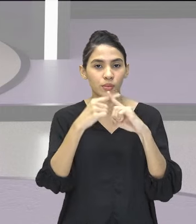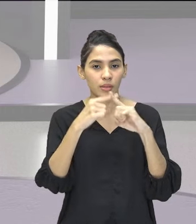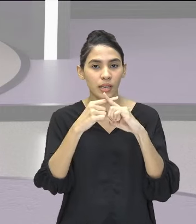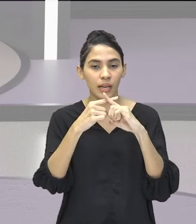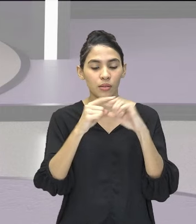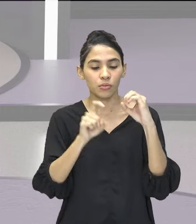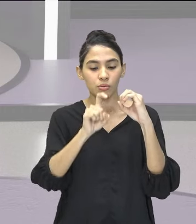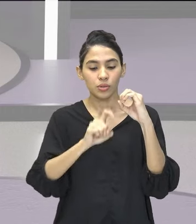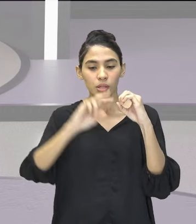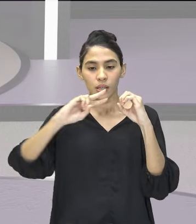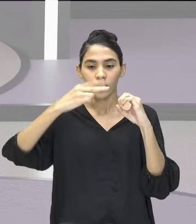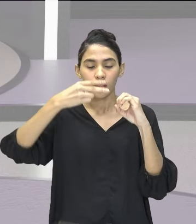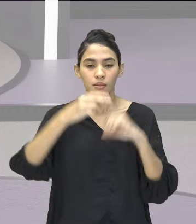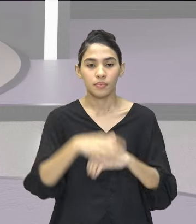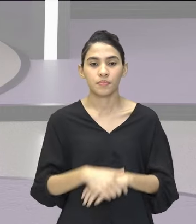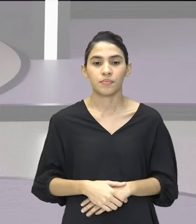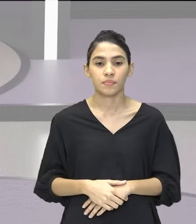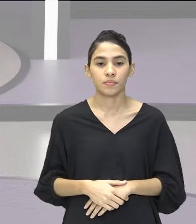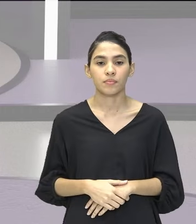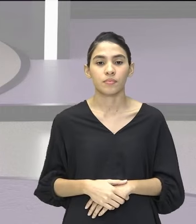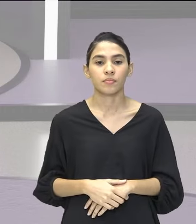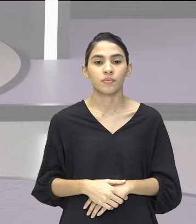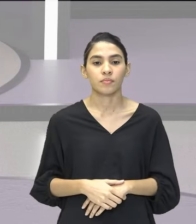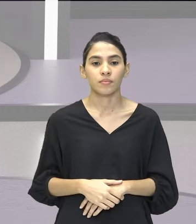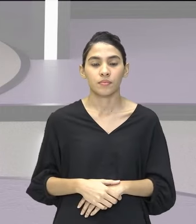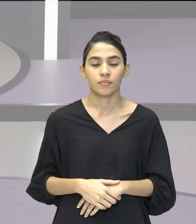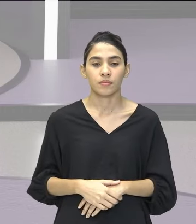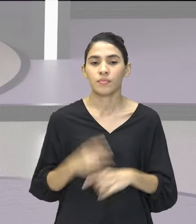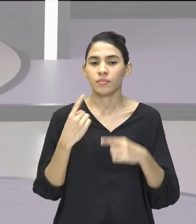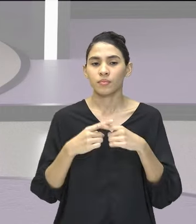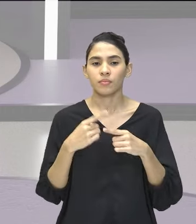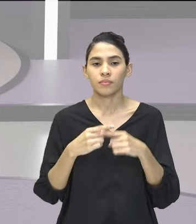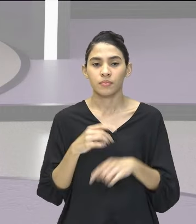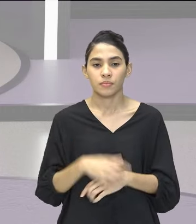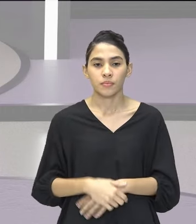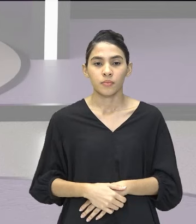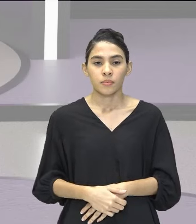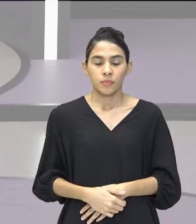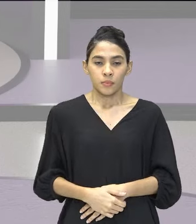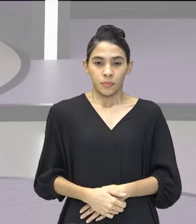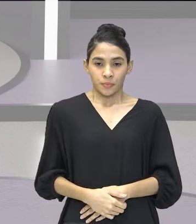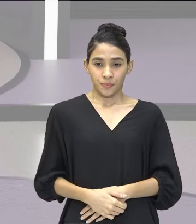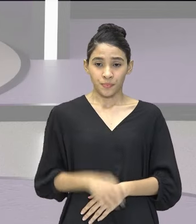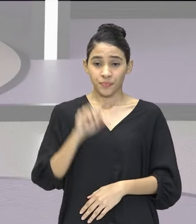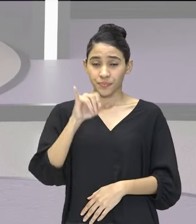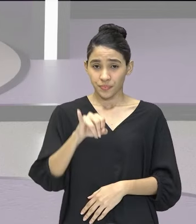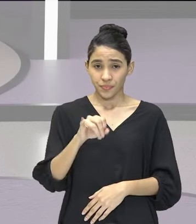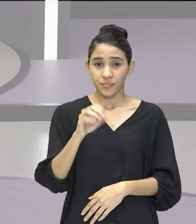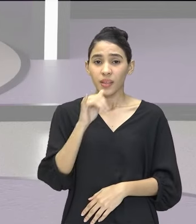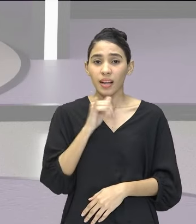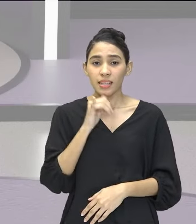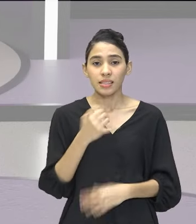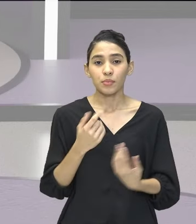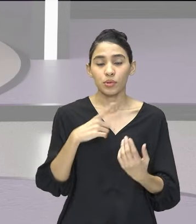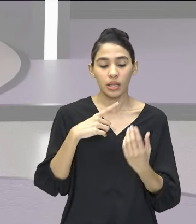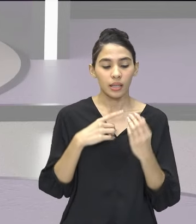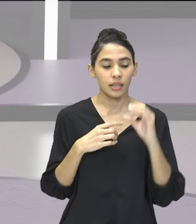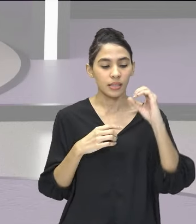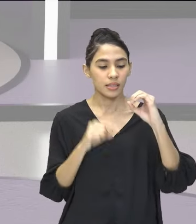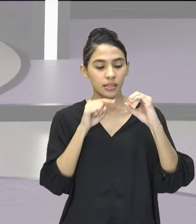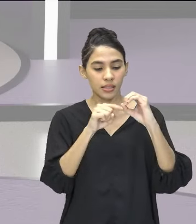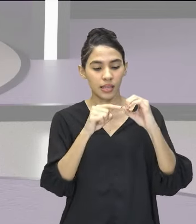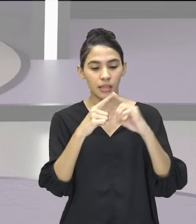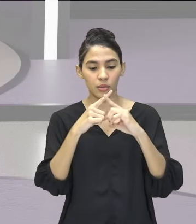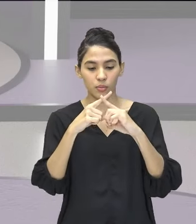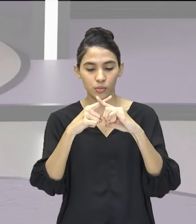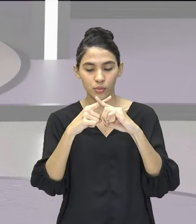O monômio como um todo é igual a zero. Por quê, professora? Porque quando eu tenho uma multiplicação por zero, o resultado é